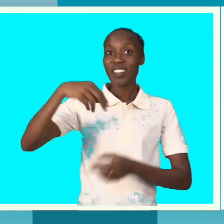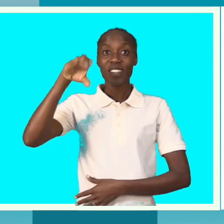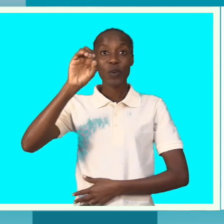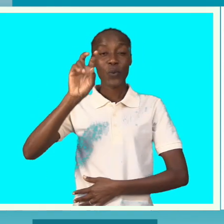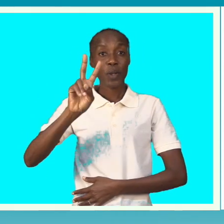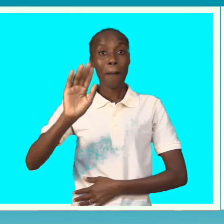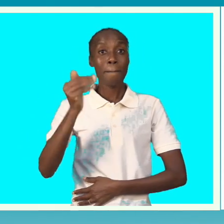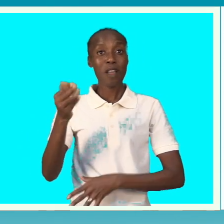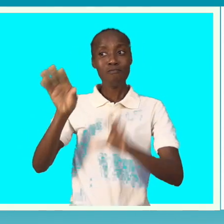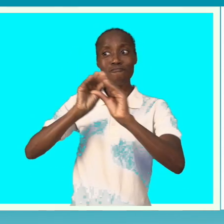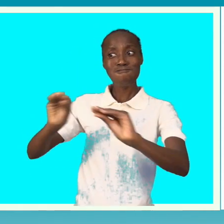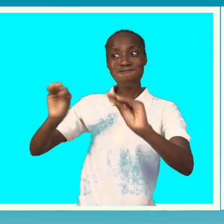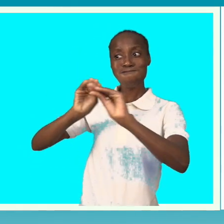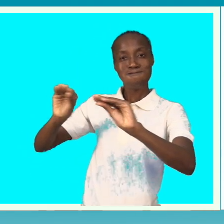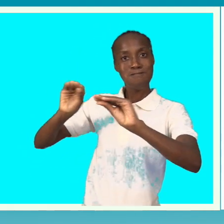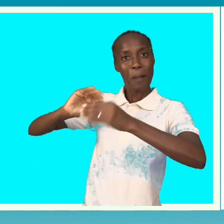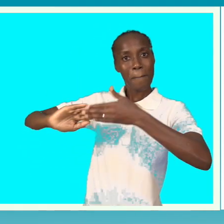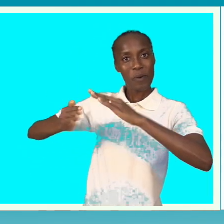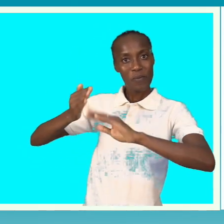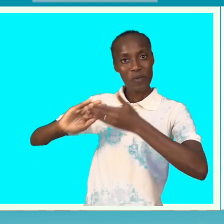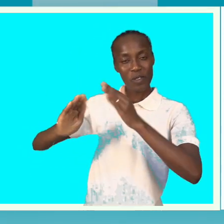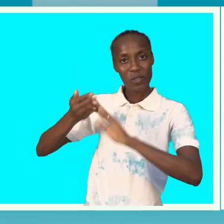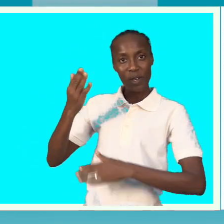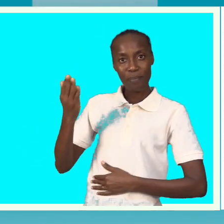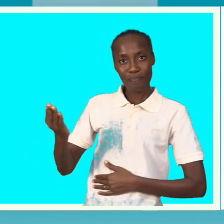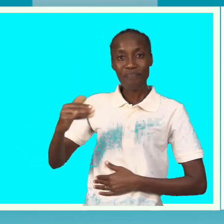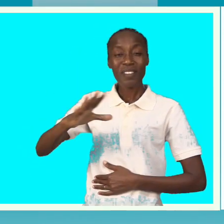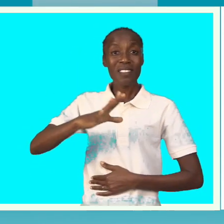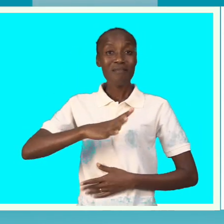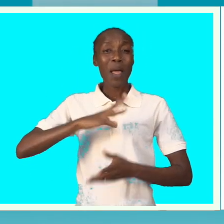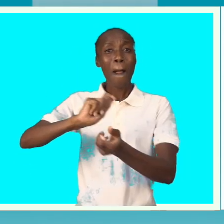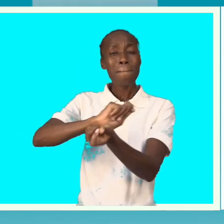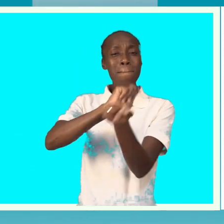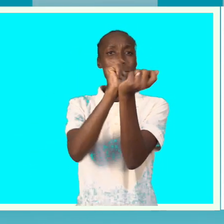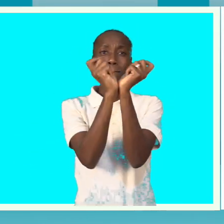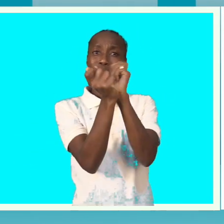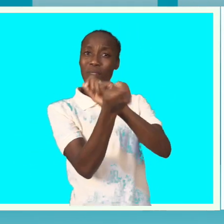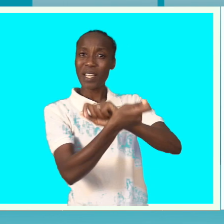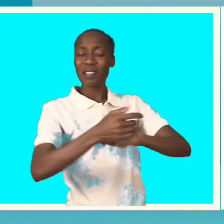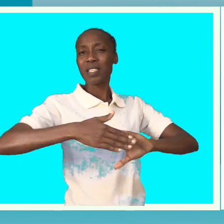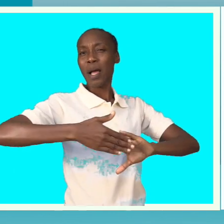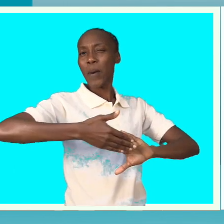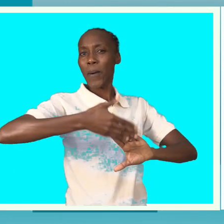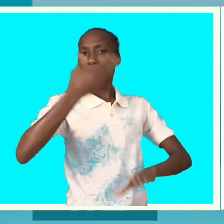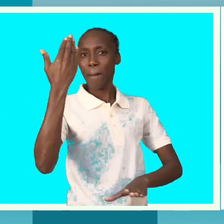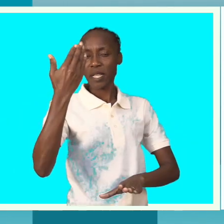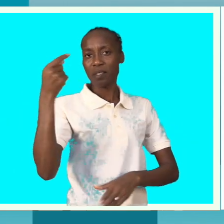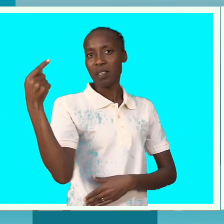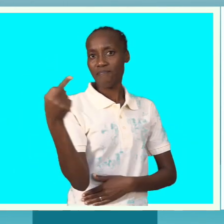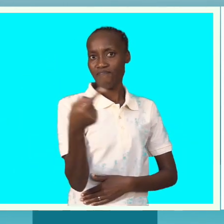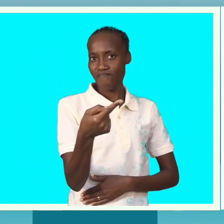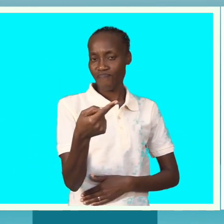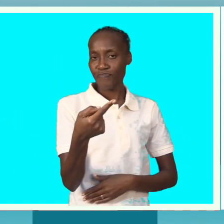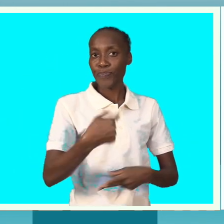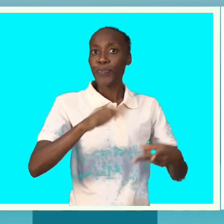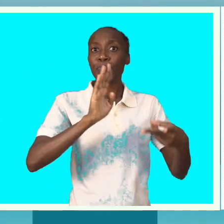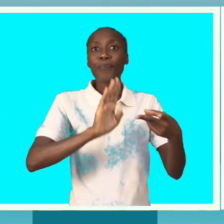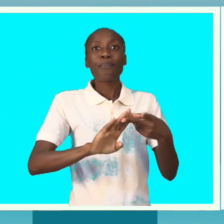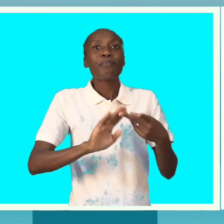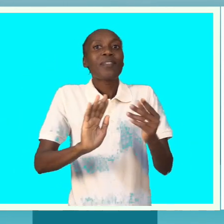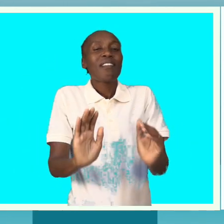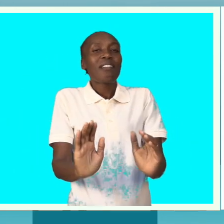currículo de formação de professores, primeiro, apresenta uma grande mudança no perfil da entrada. Portanto,